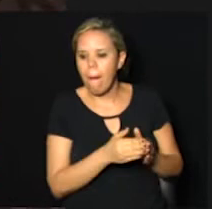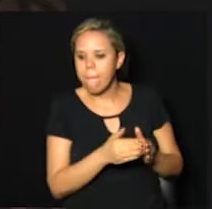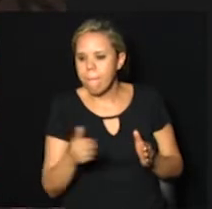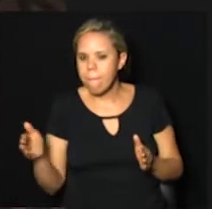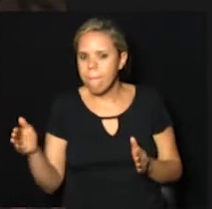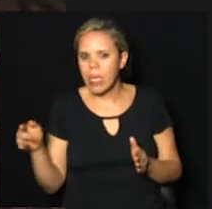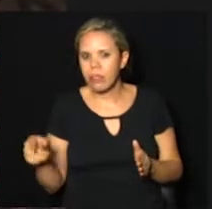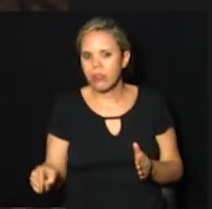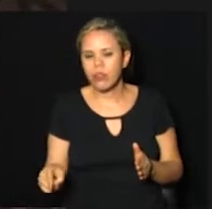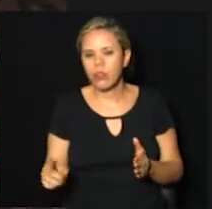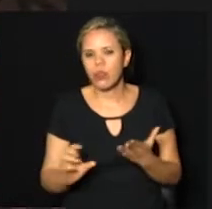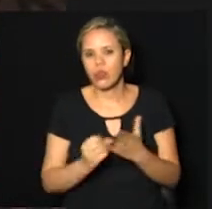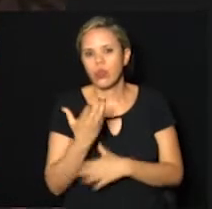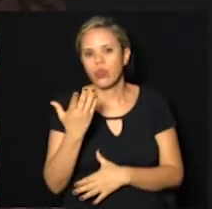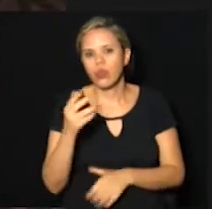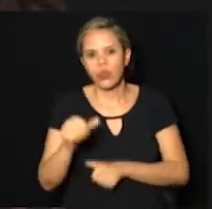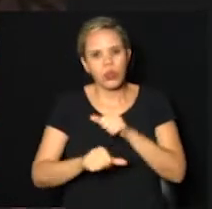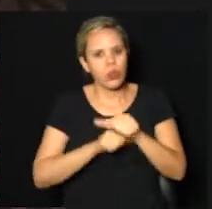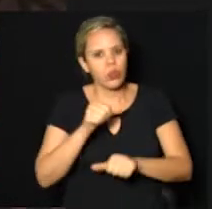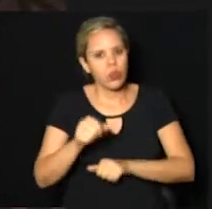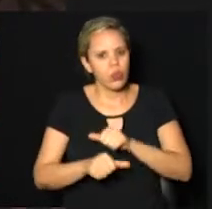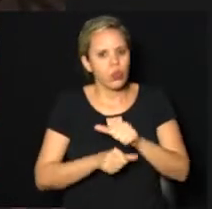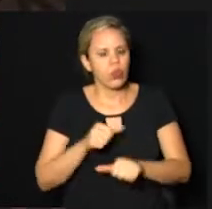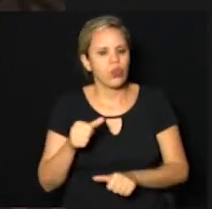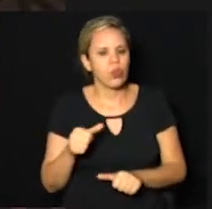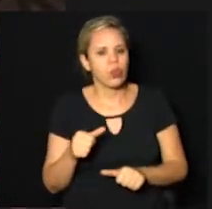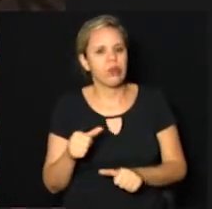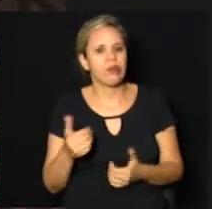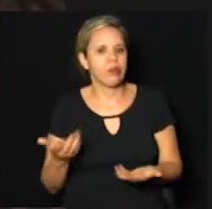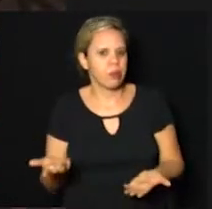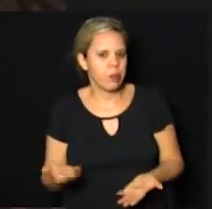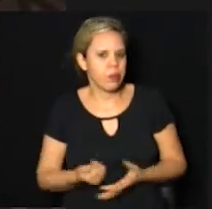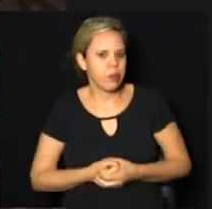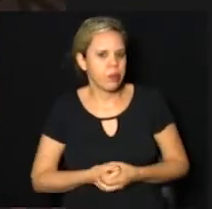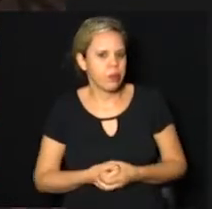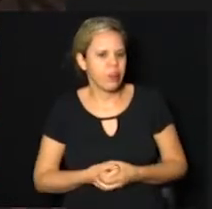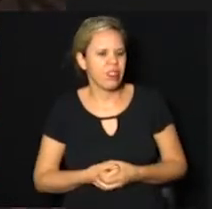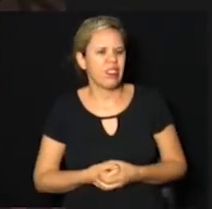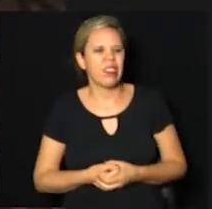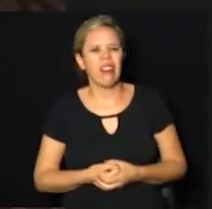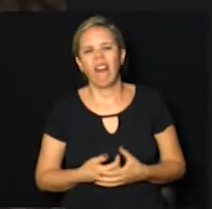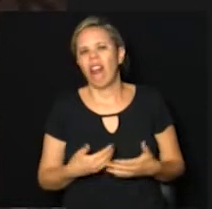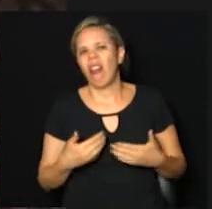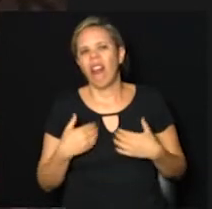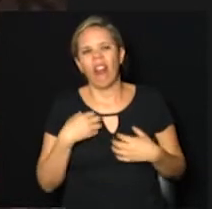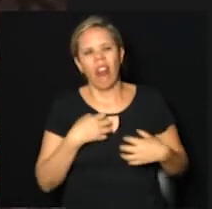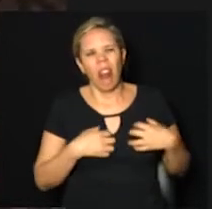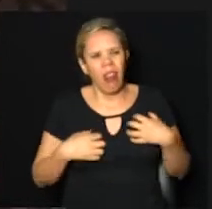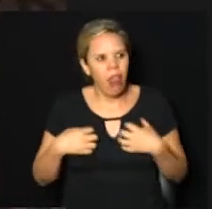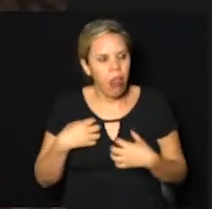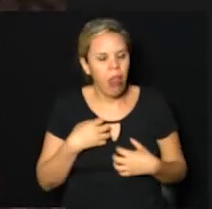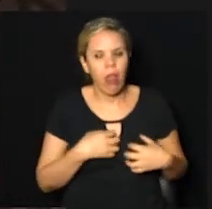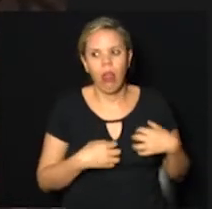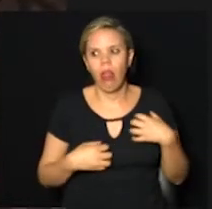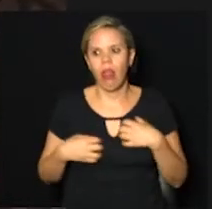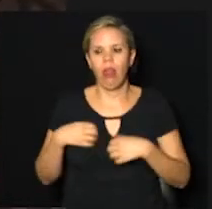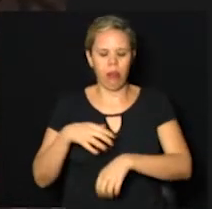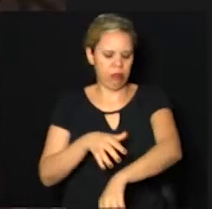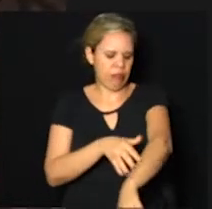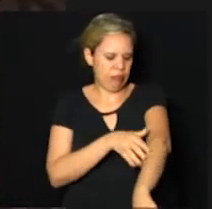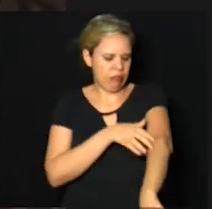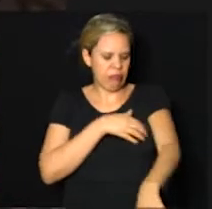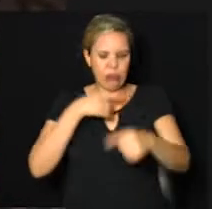que corre grandes transformações, né, de sintomas, no humor, na pele,